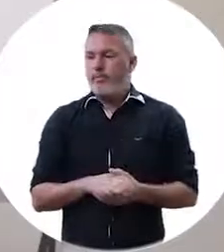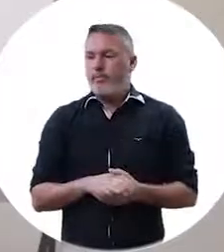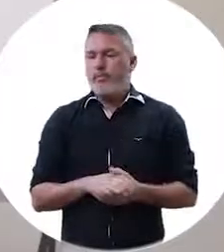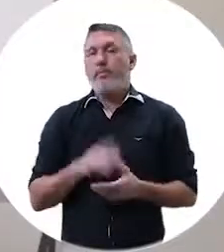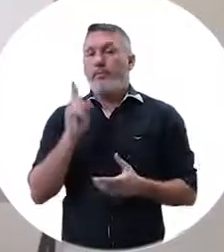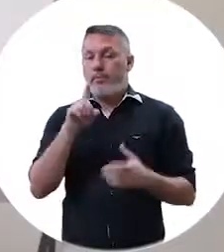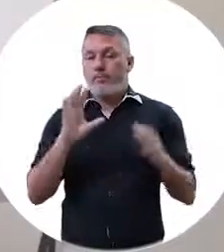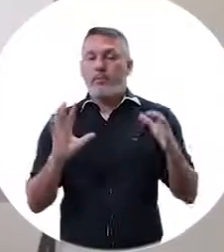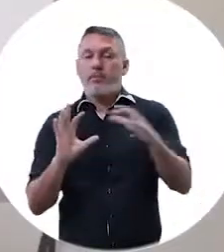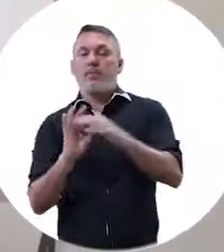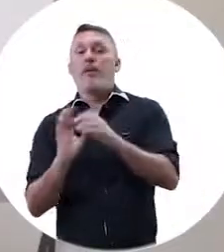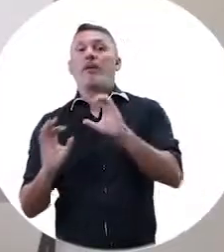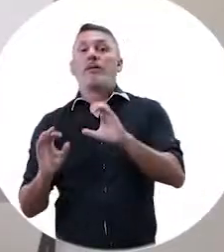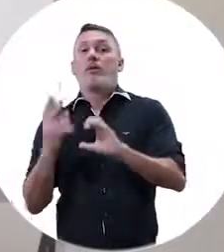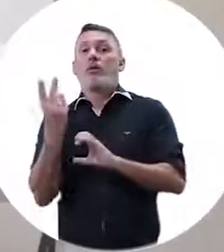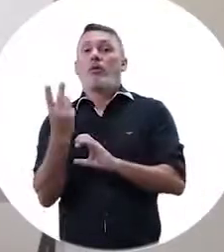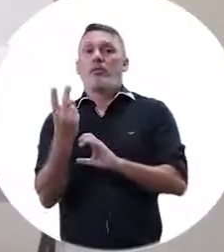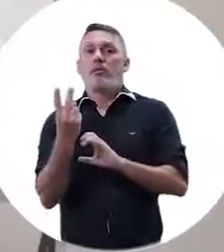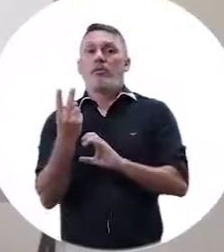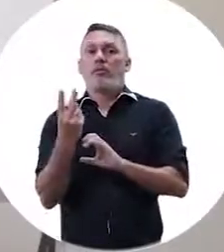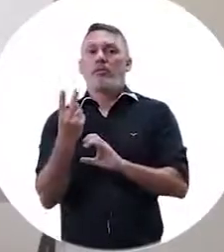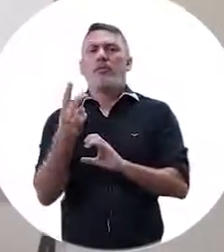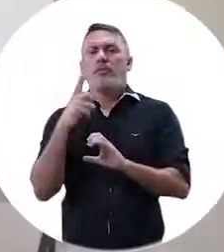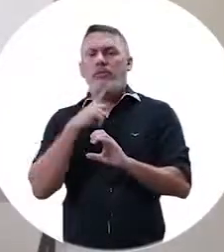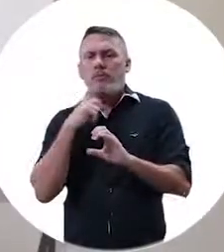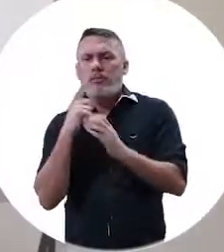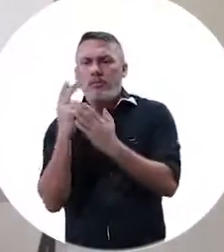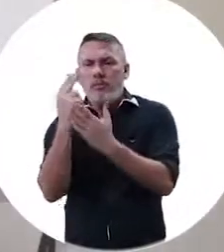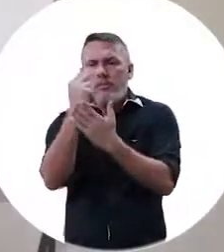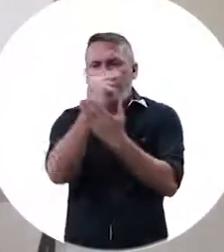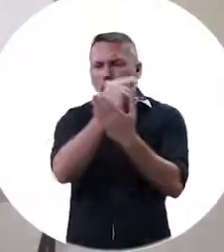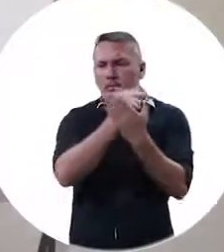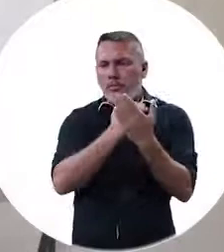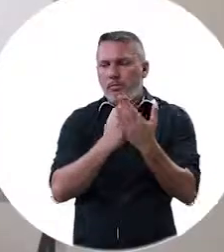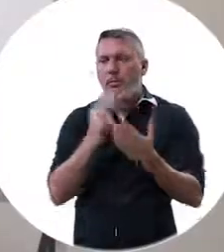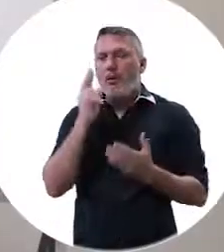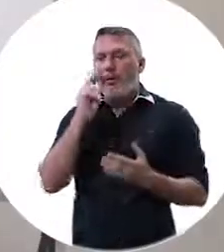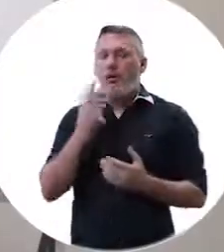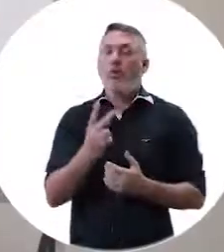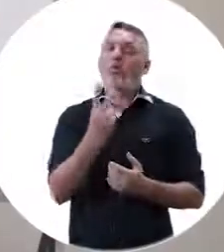Está ligado no carbono 2. Então, identifica a posição.